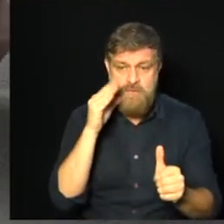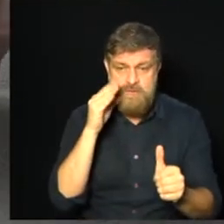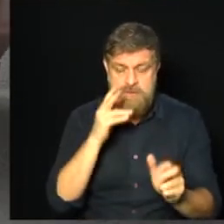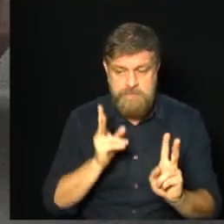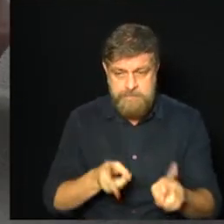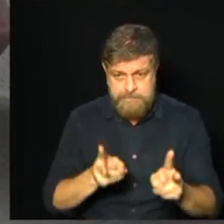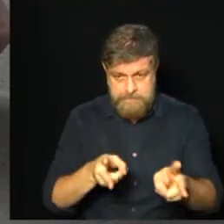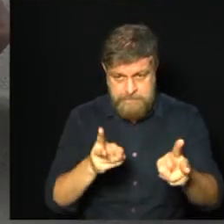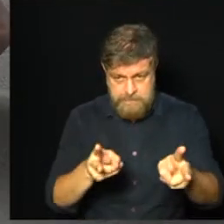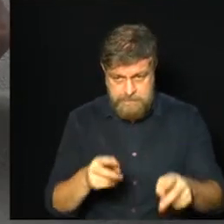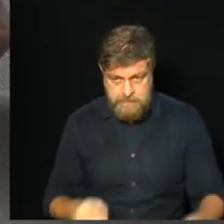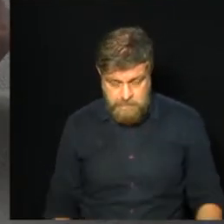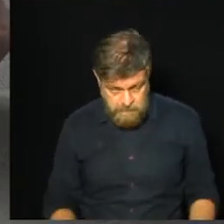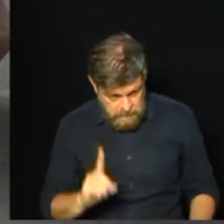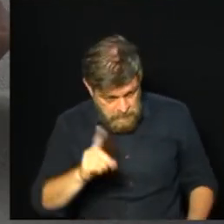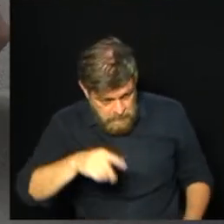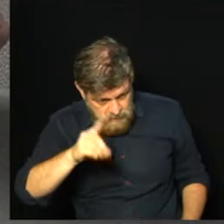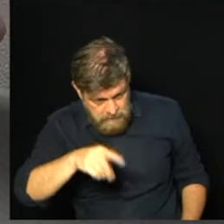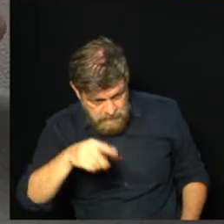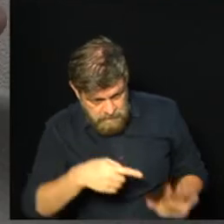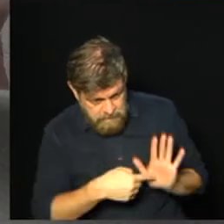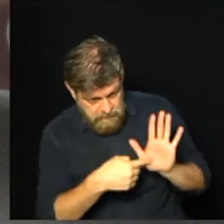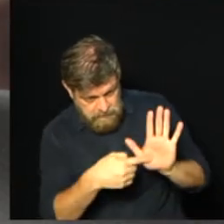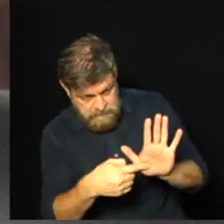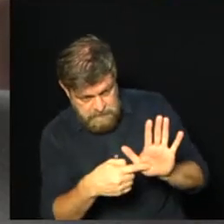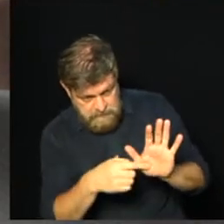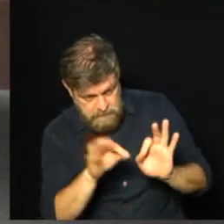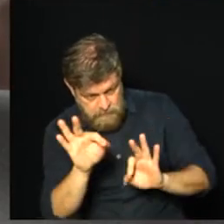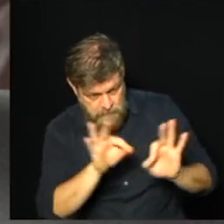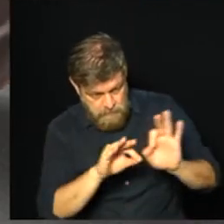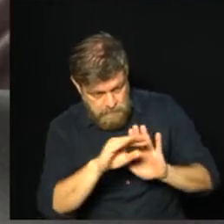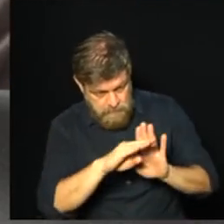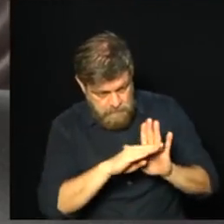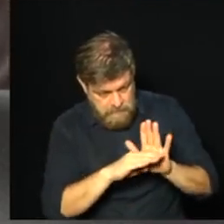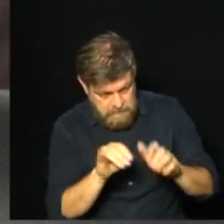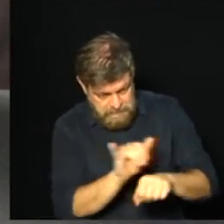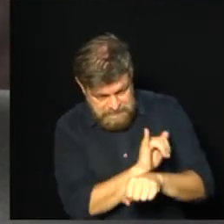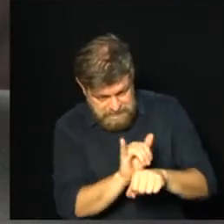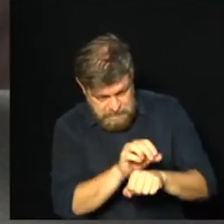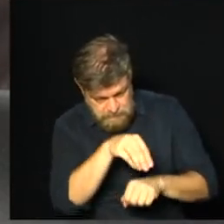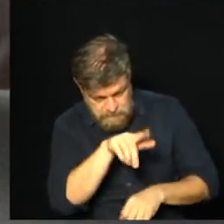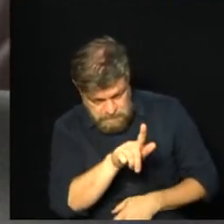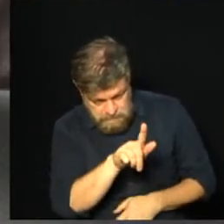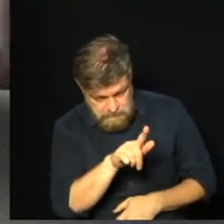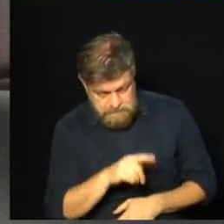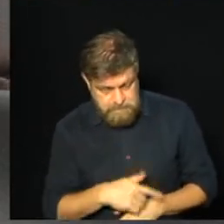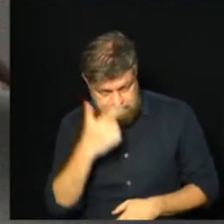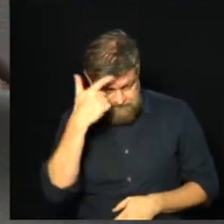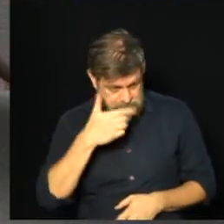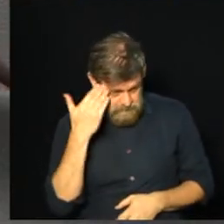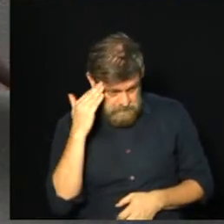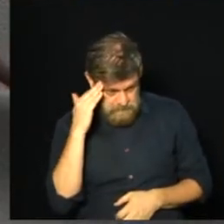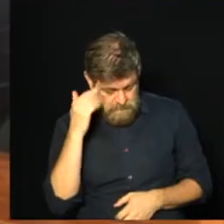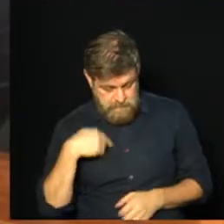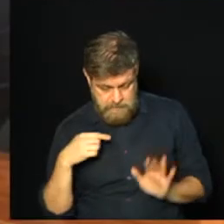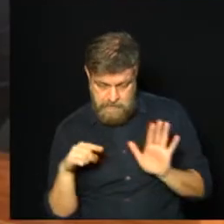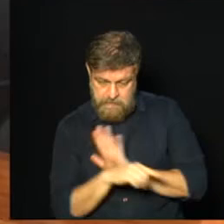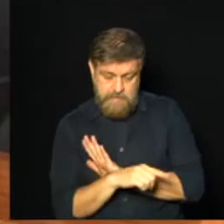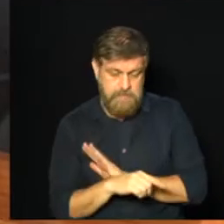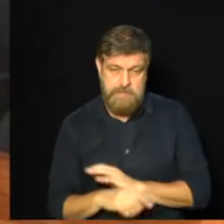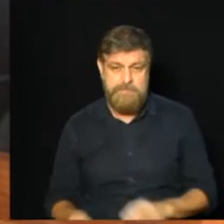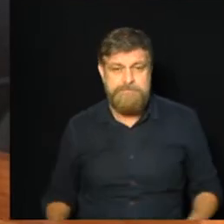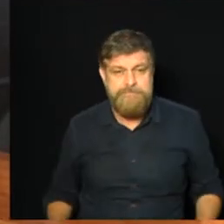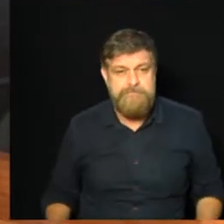aquilo que está sendo ou foi apresentado num plano estratégico do Mário Gatti. Não sei se me fiz entender. Era isso, senhor presidente.